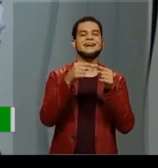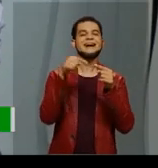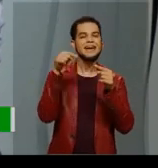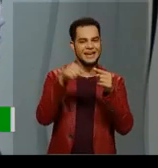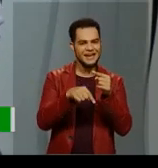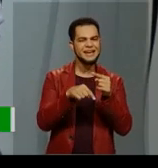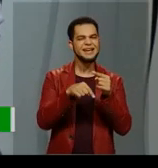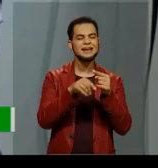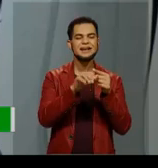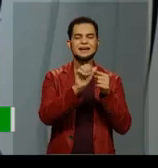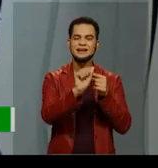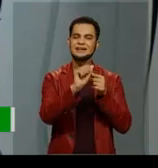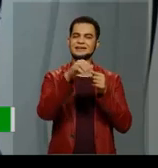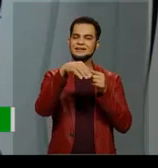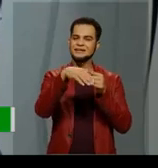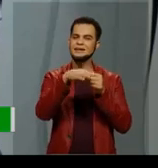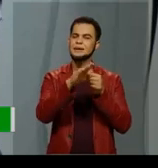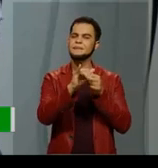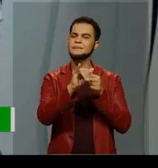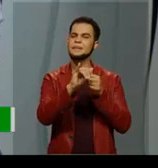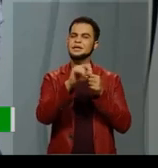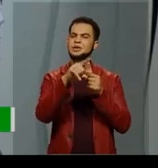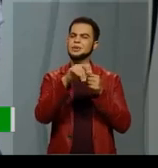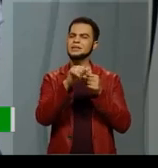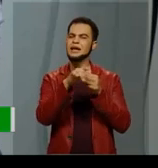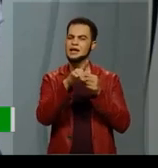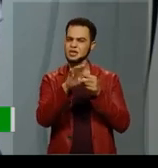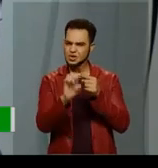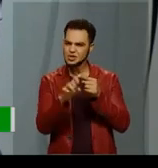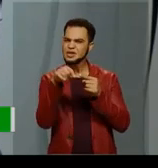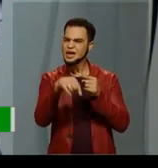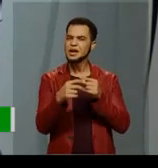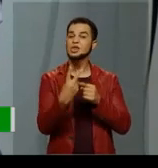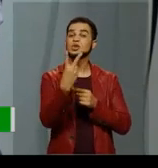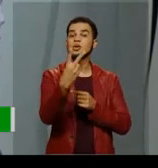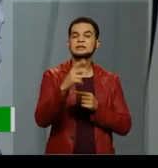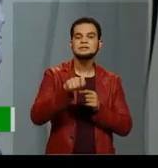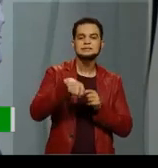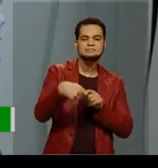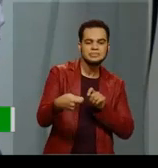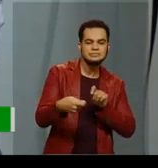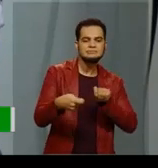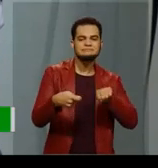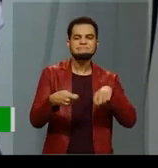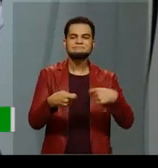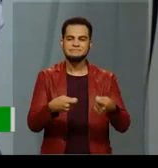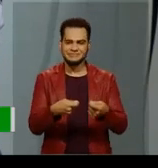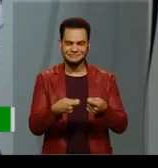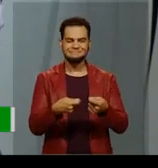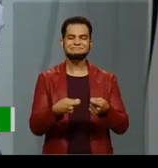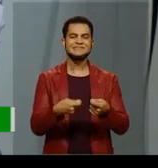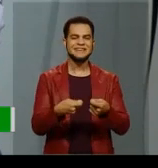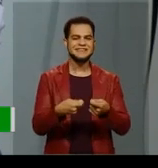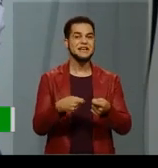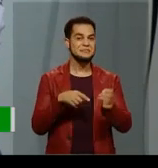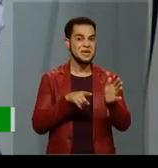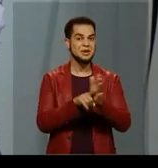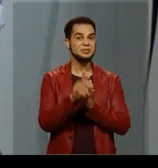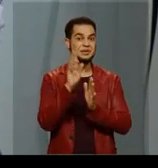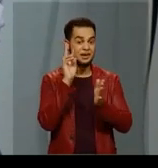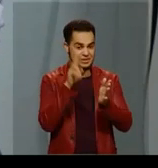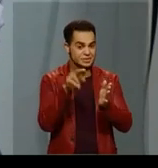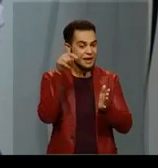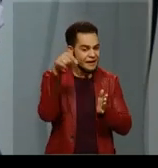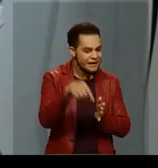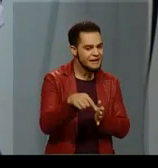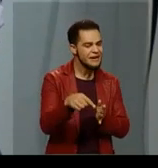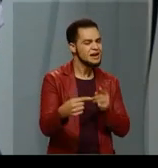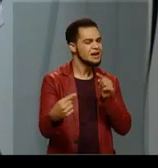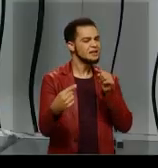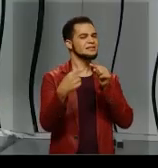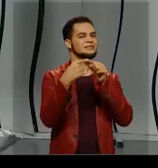sentido que foi baseado nessa ambiguidade a resolução da questão do Enem, que eu